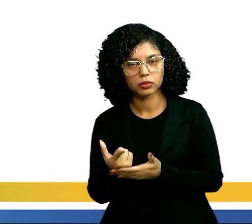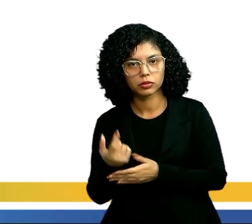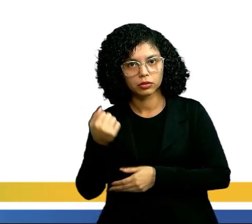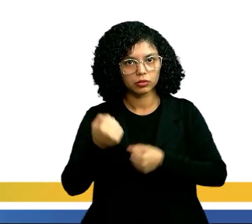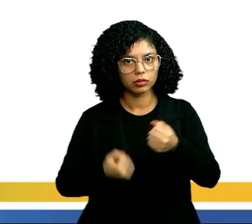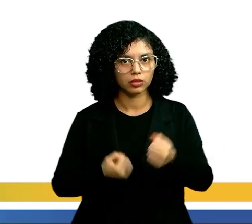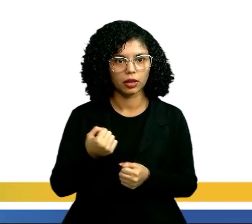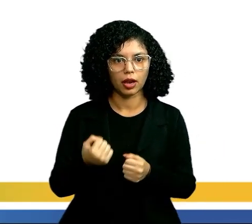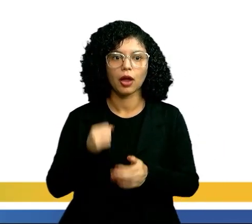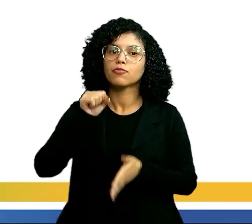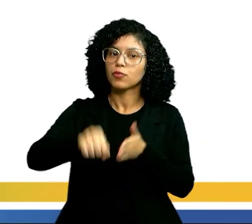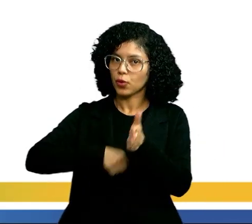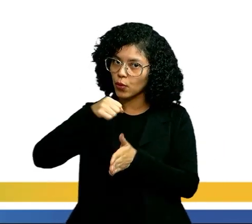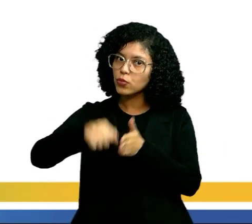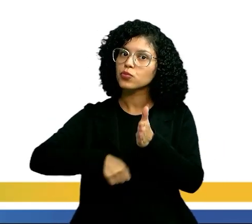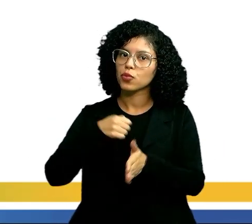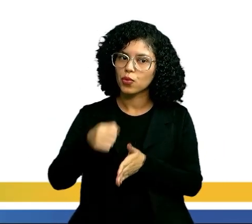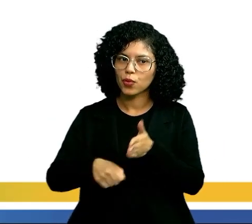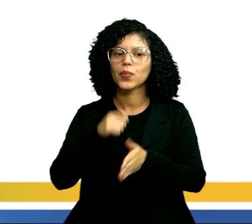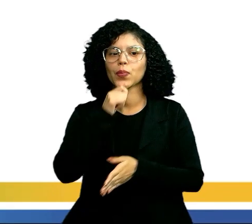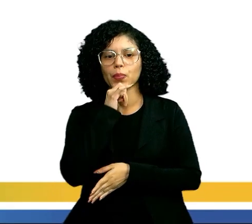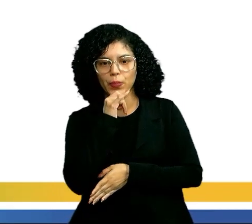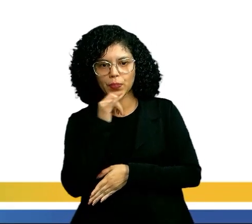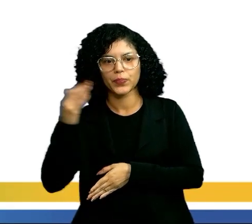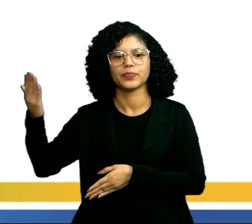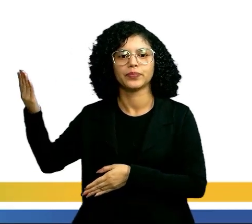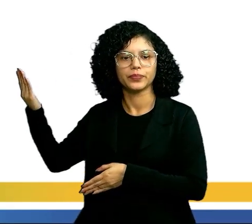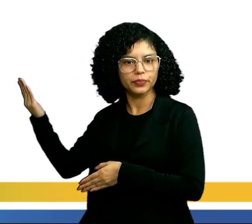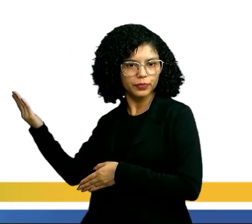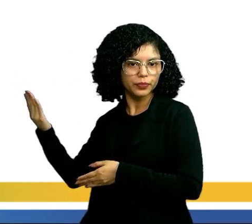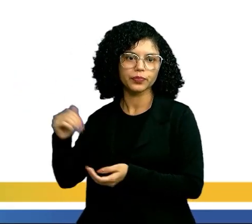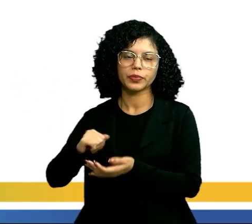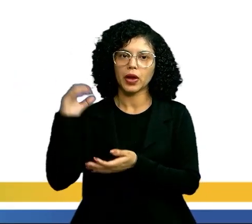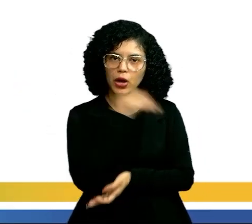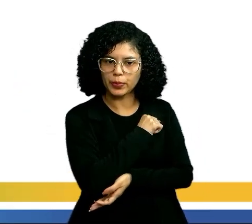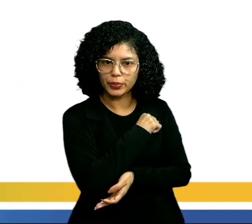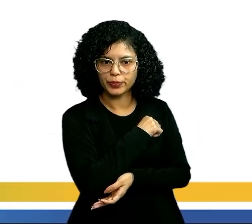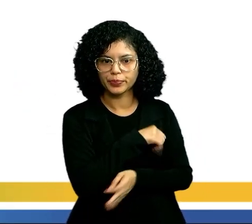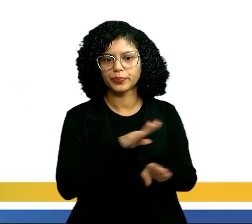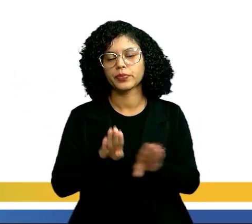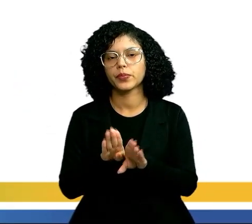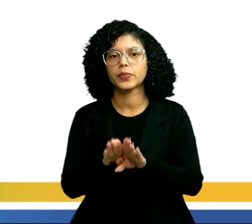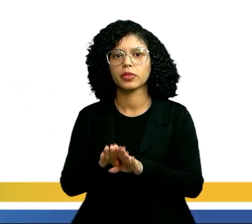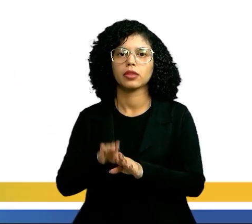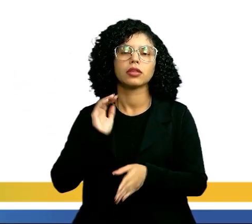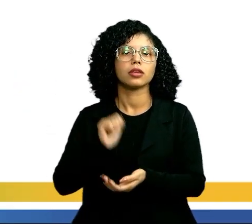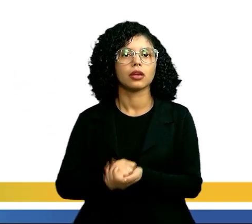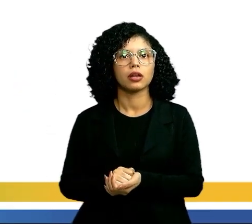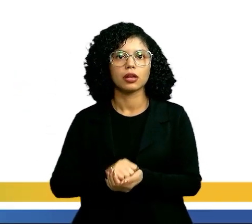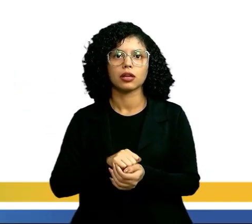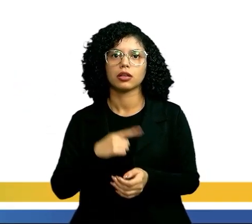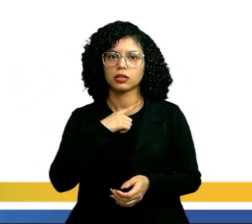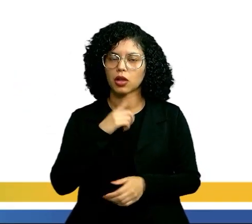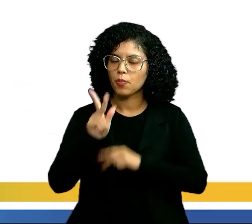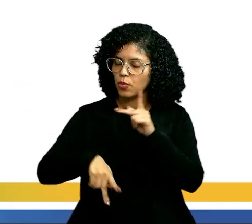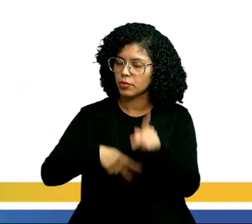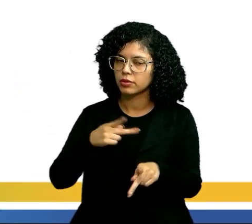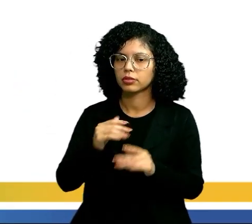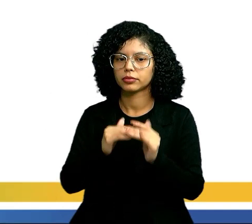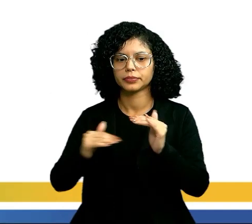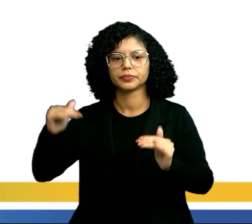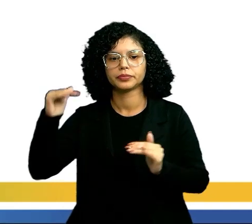transporte ferroviário, nos trens-balas. Por quê? Porque a questão do relevo, a questão